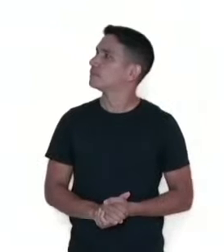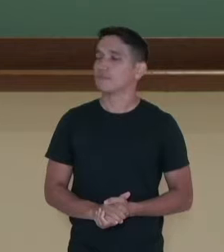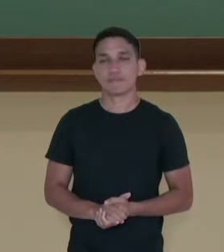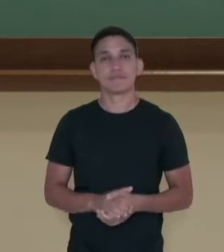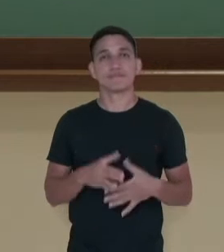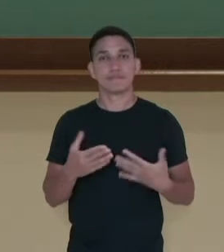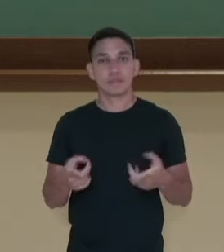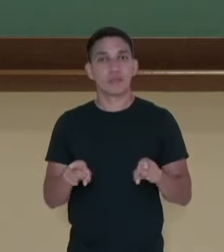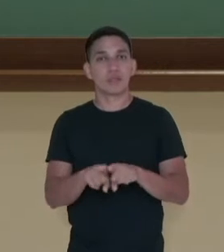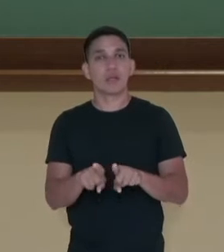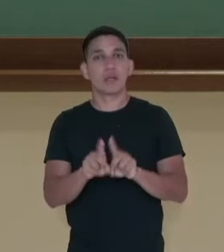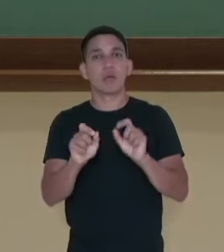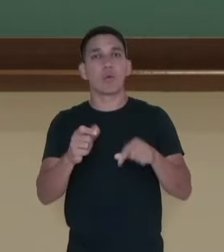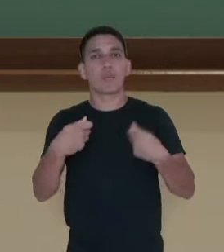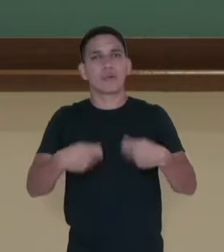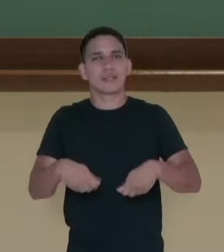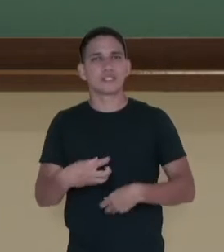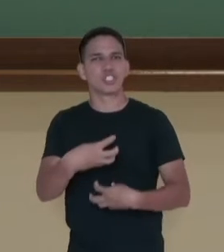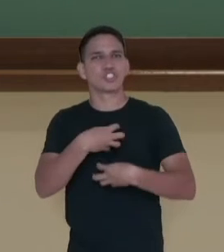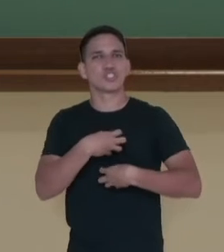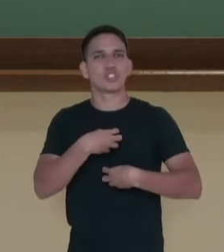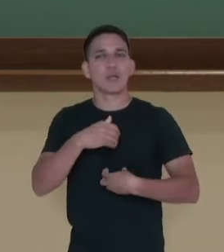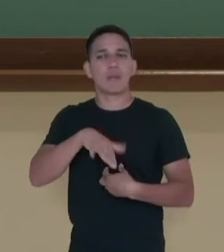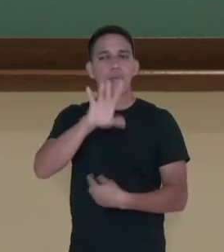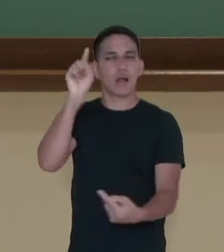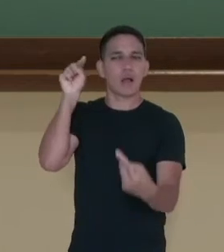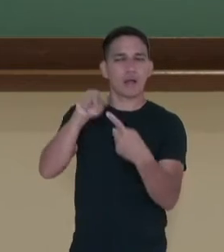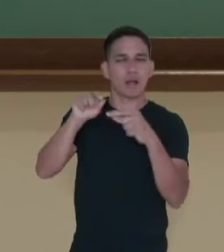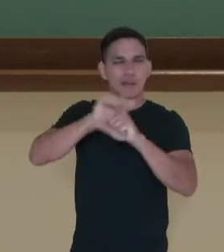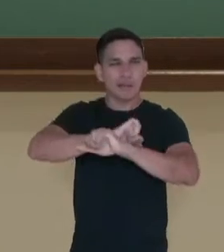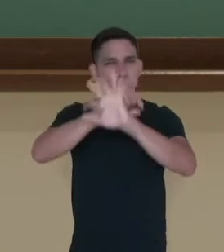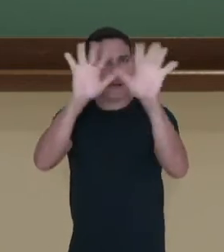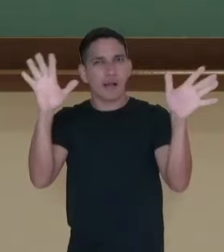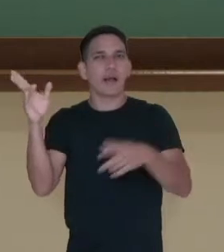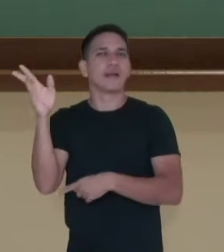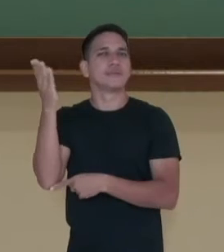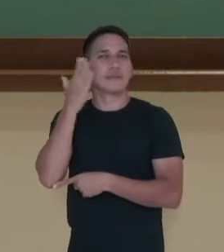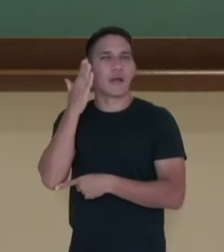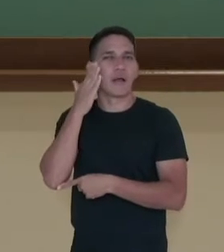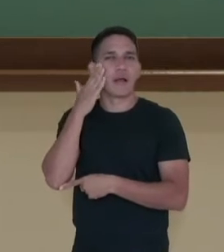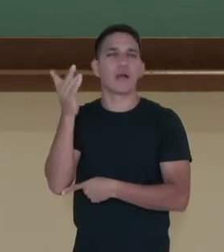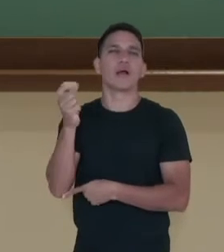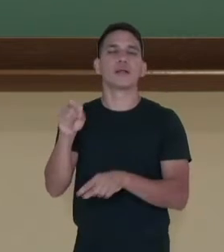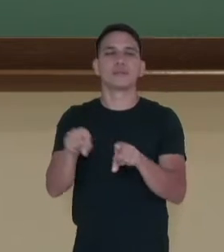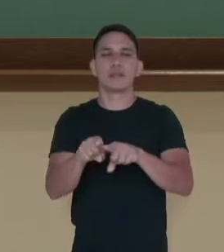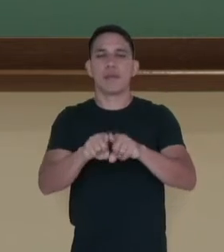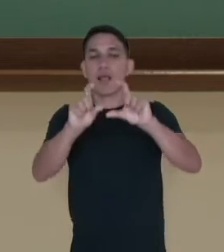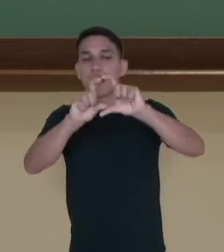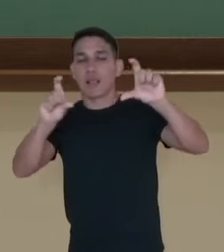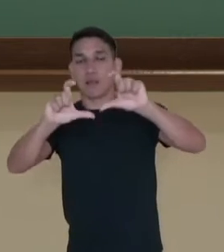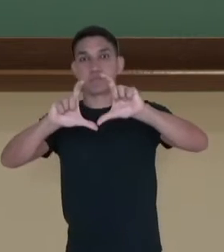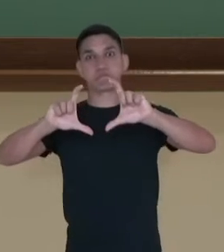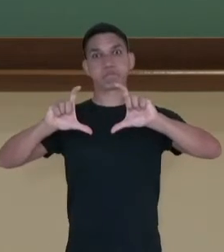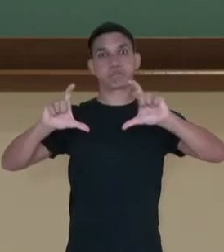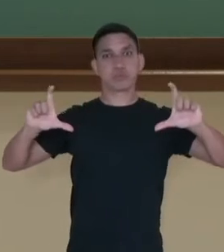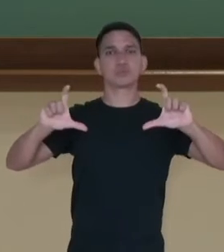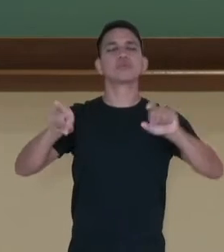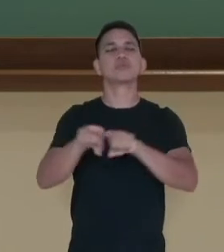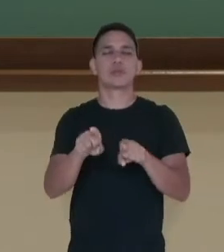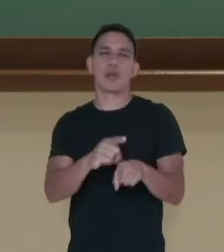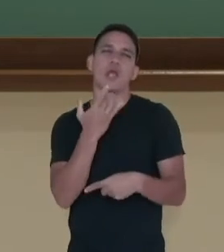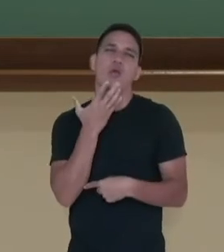ou seja, tem que ter um linguajar mais objetivo, né? Letras garrafais, coloridas,